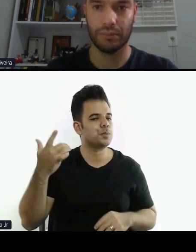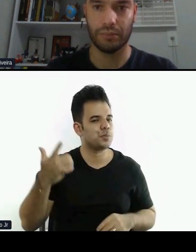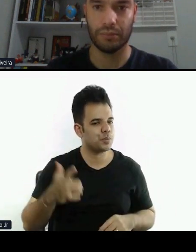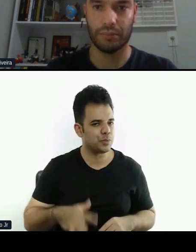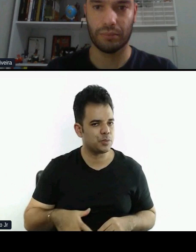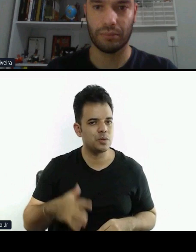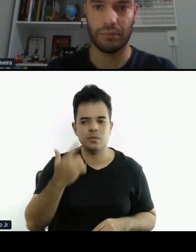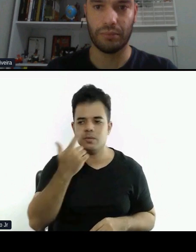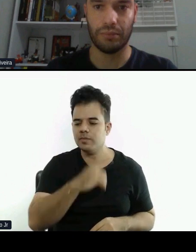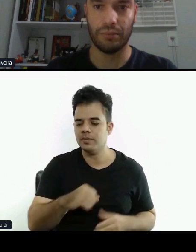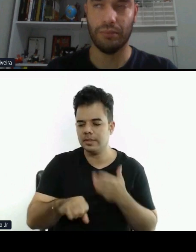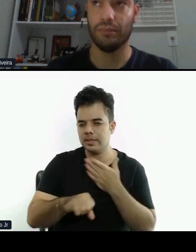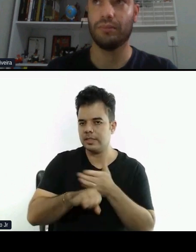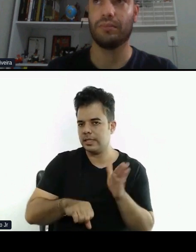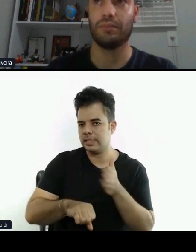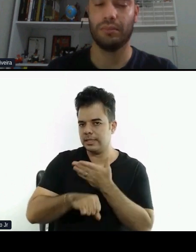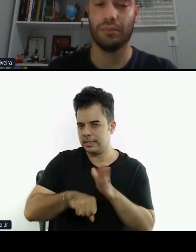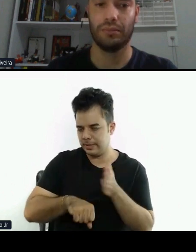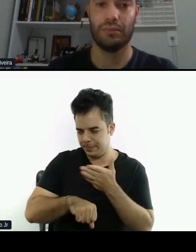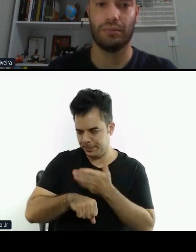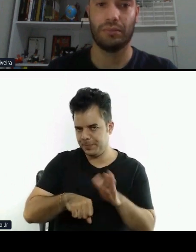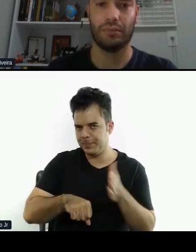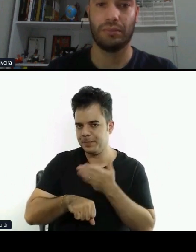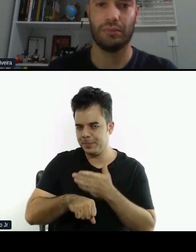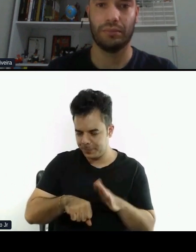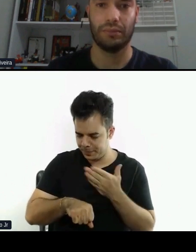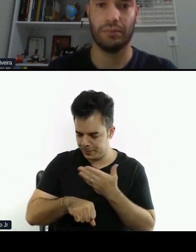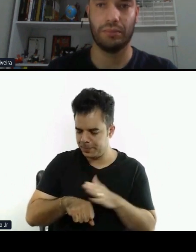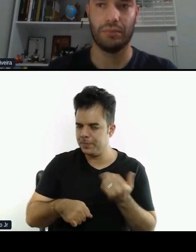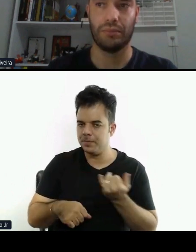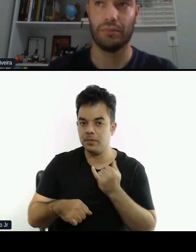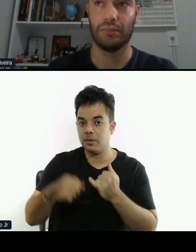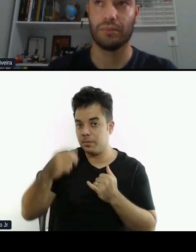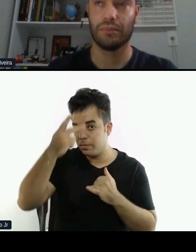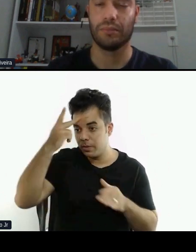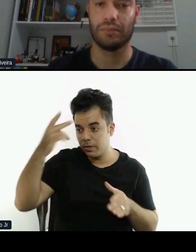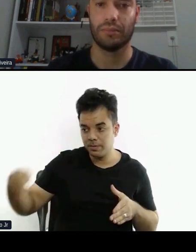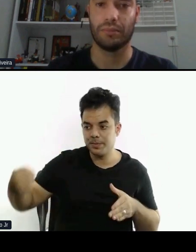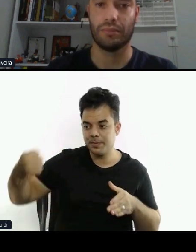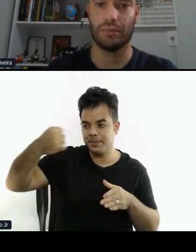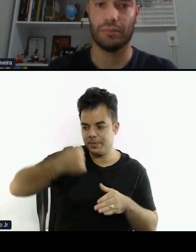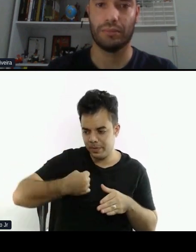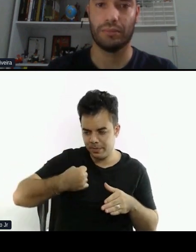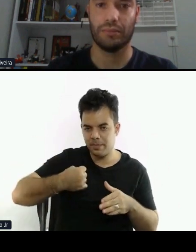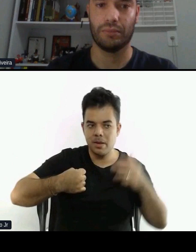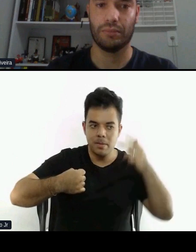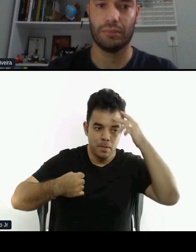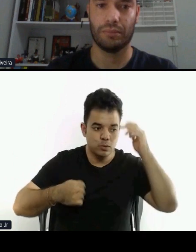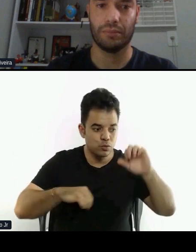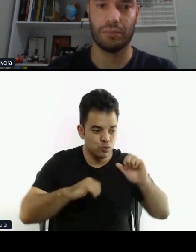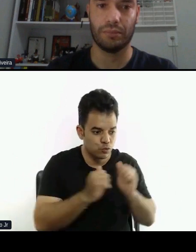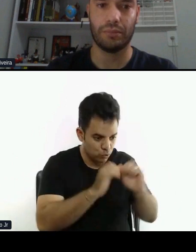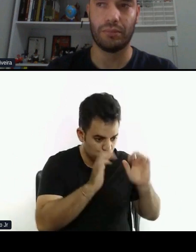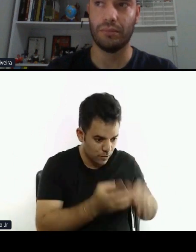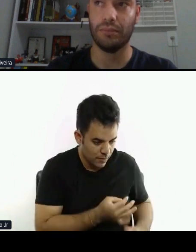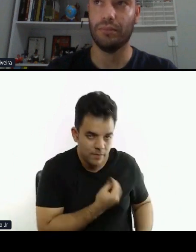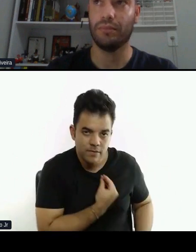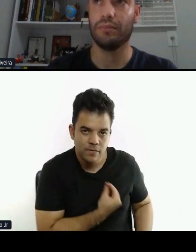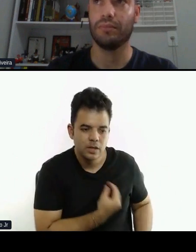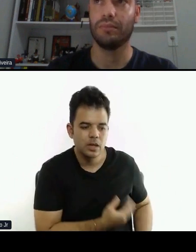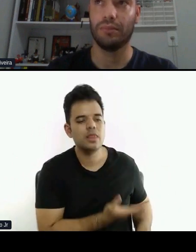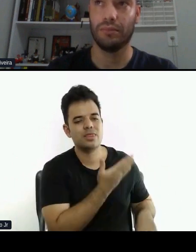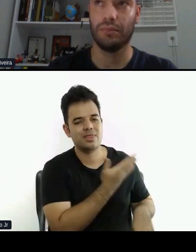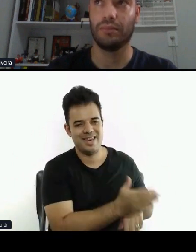capacitar, né, a gente dá treinamentos. Então, assim, tanto capacitar as pessoas que entram, né, igual o Túlio disse, mas também as pessoas que estão dentro da nossa empresa, né,